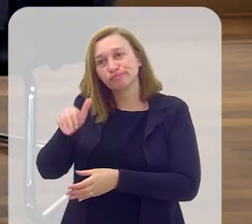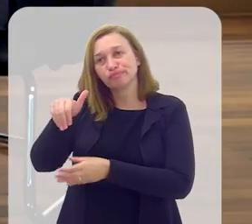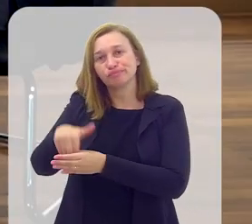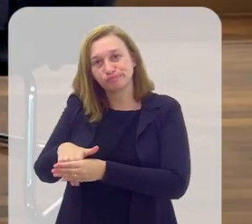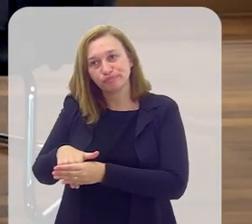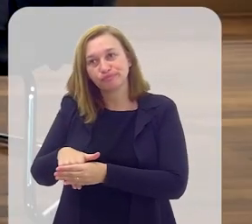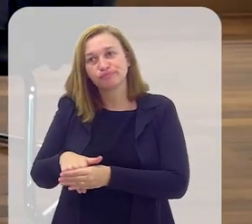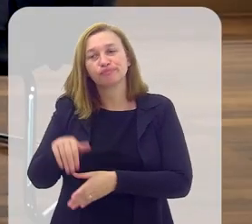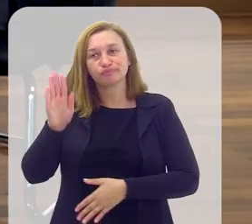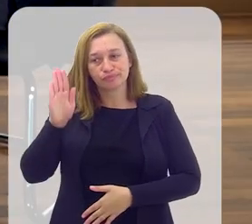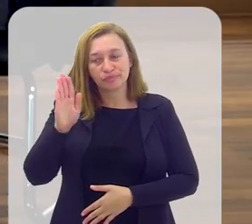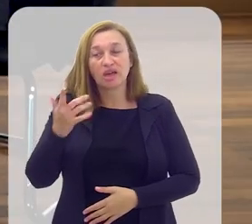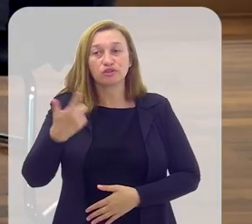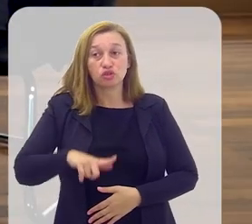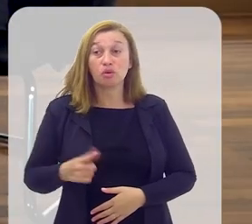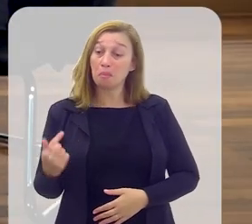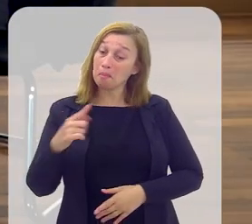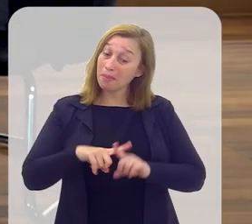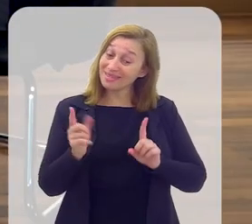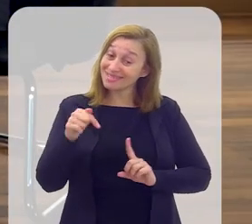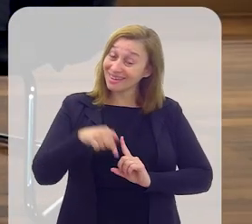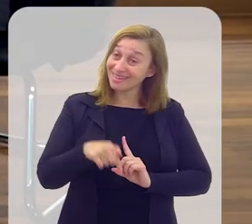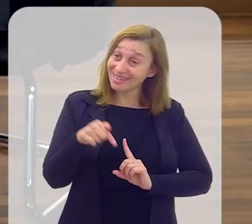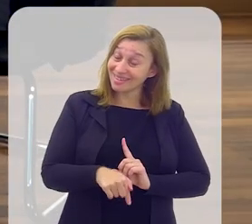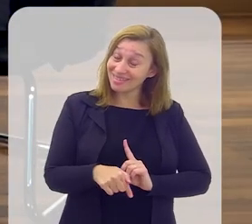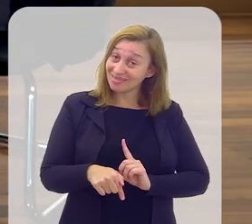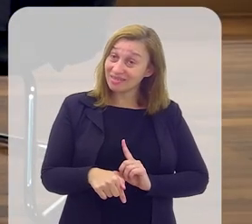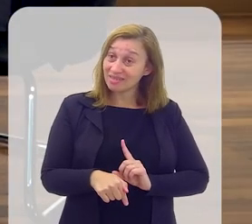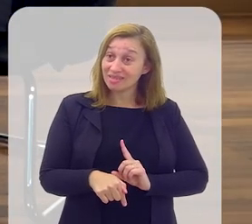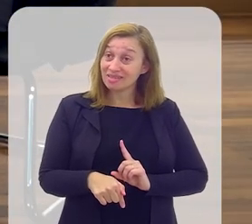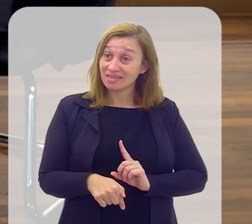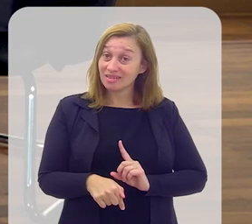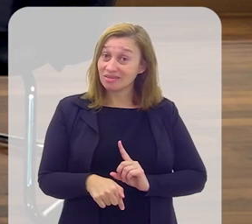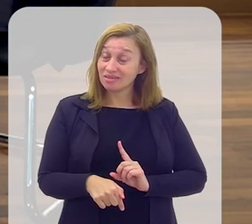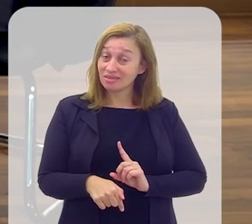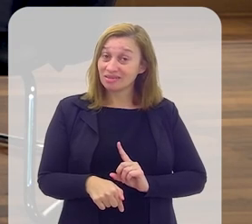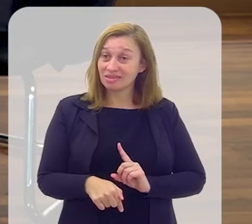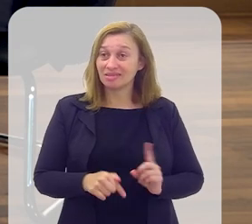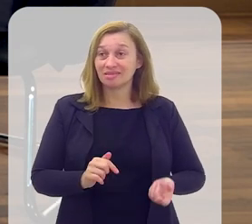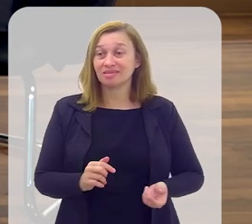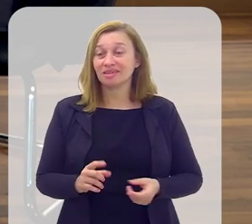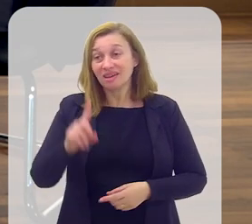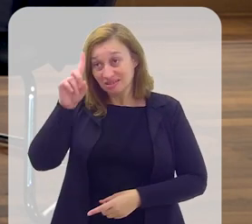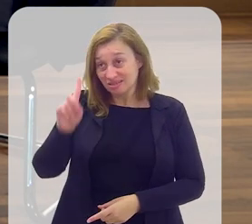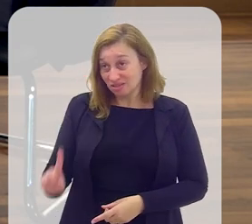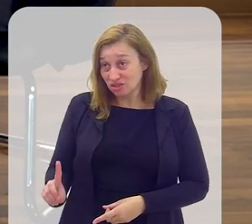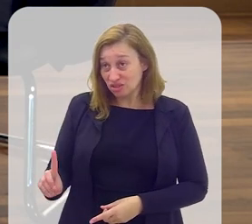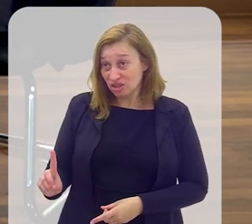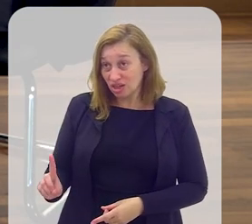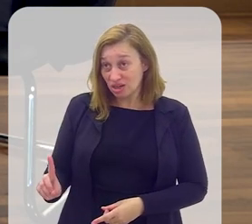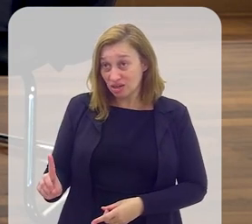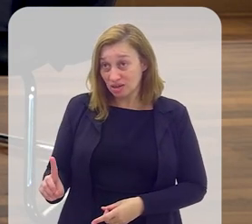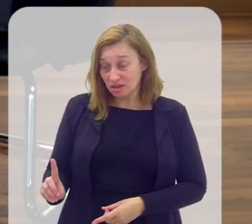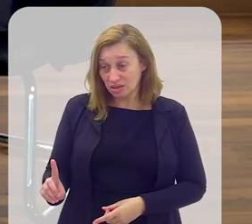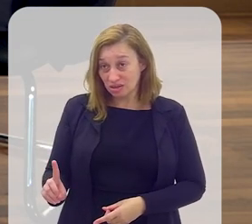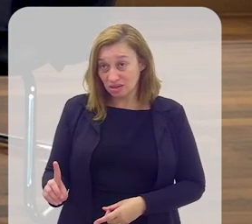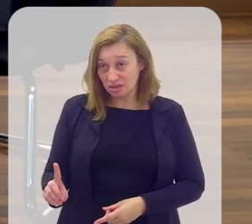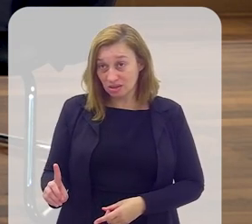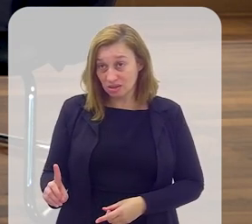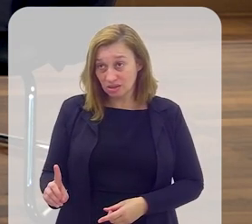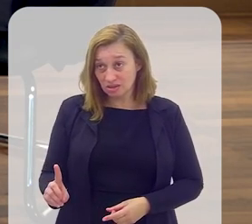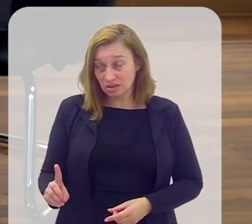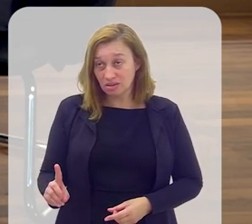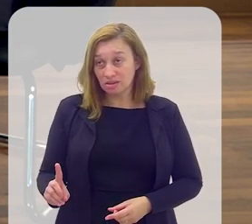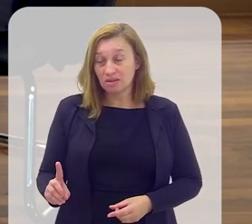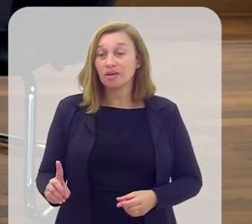à presidência da República. Aqui, mal ou bem, nós, evidentes que a direita ocupou um